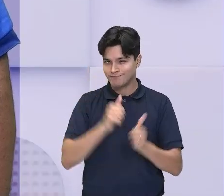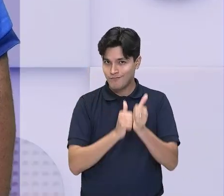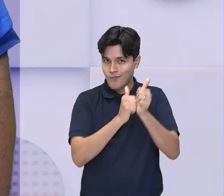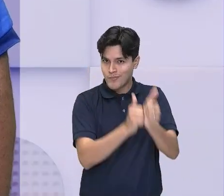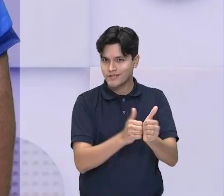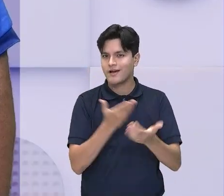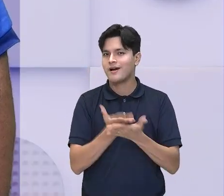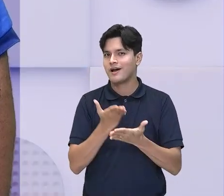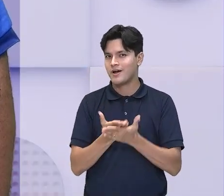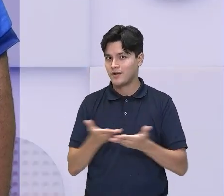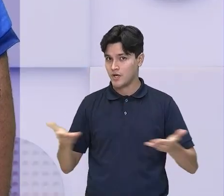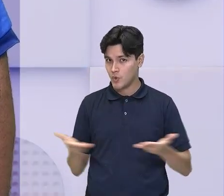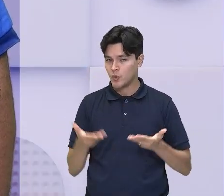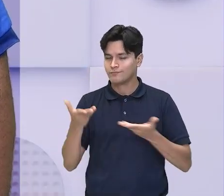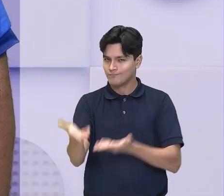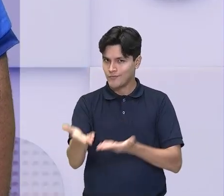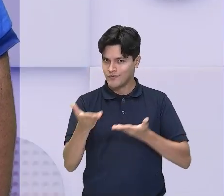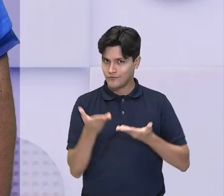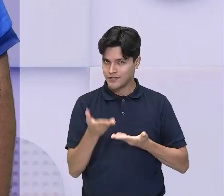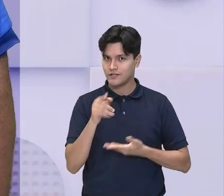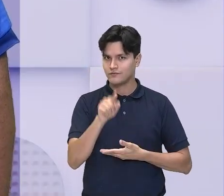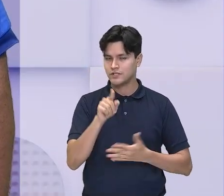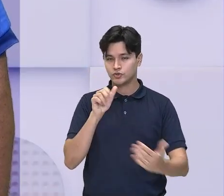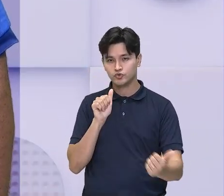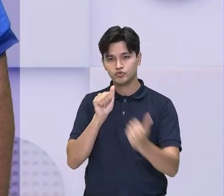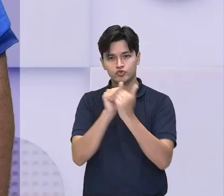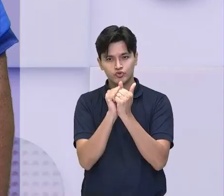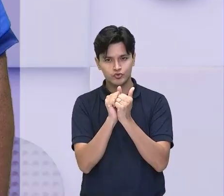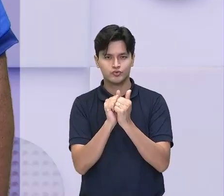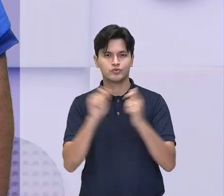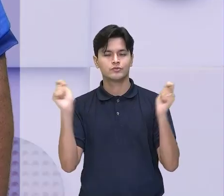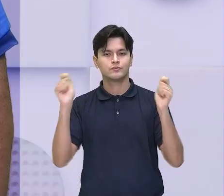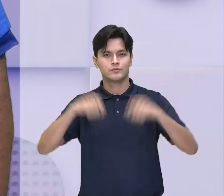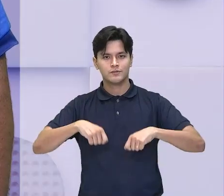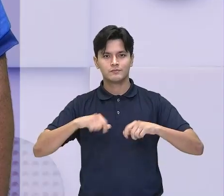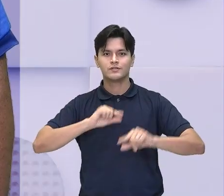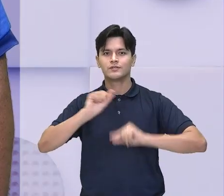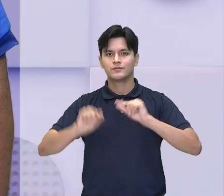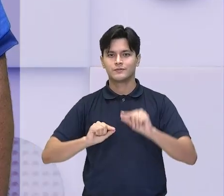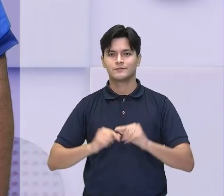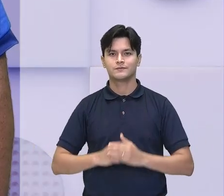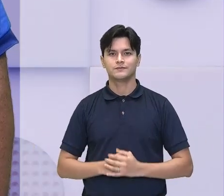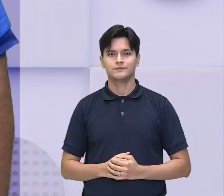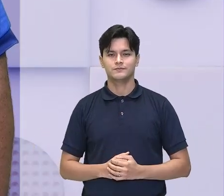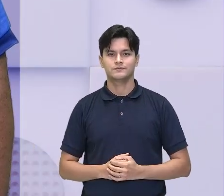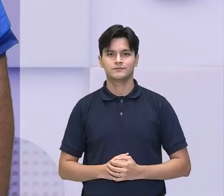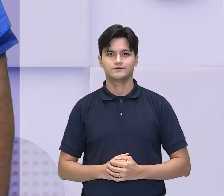e te convido para que juntos e juntas possamos aprofundar essas intuições da aula de hoje.